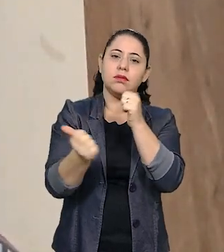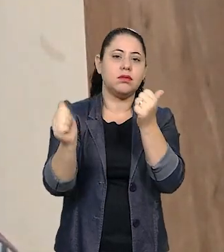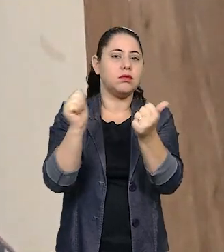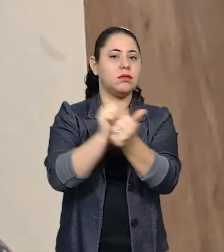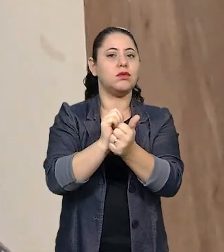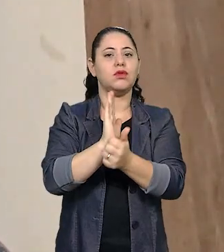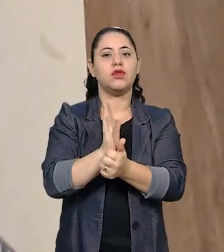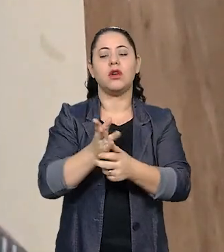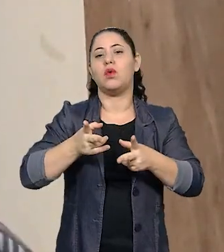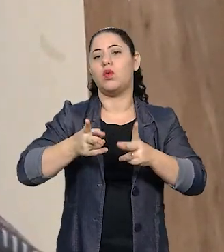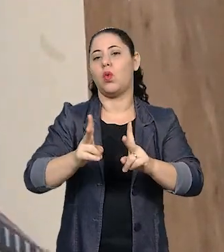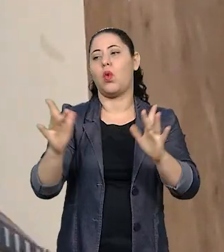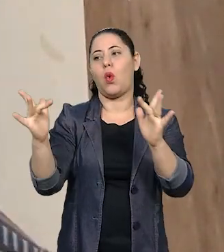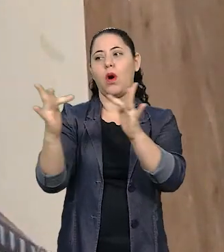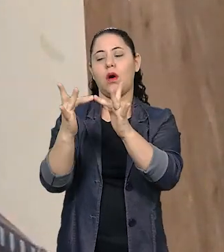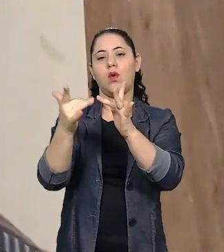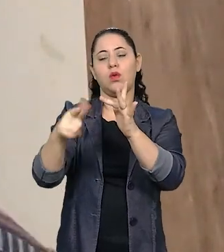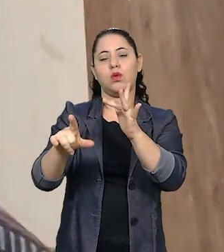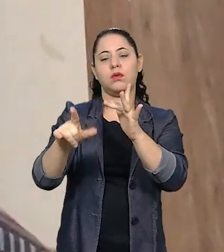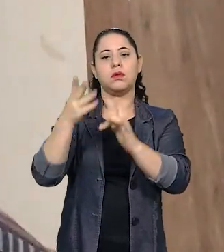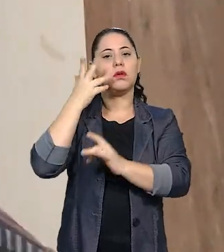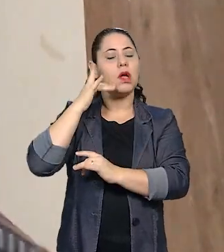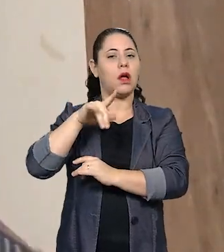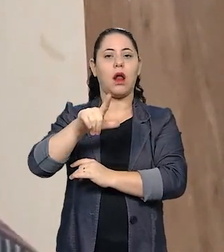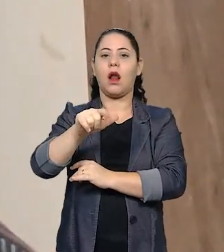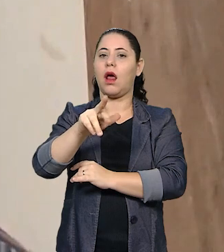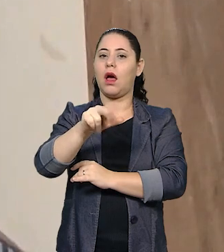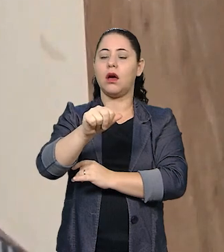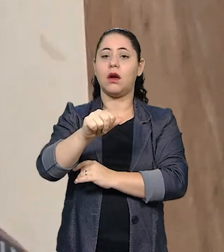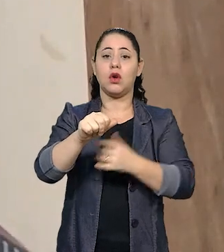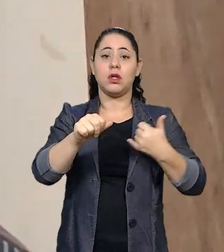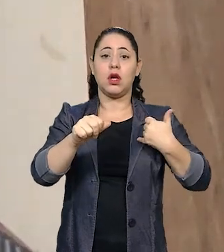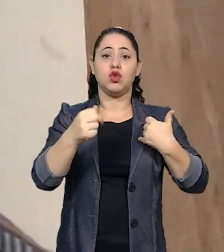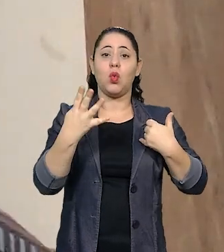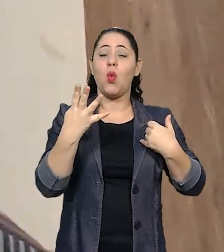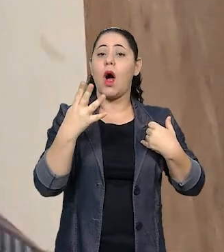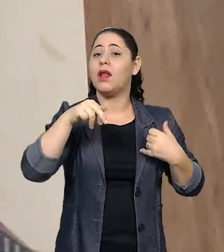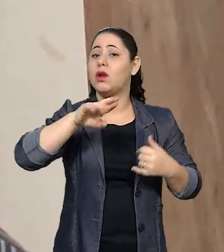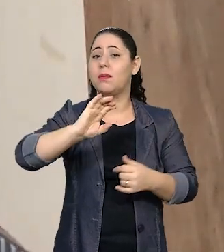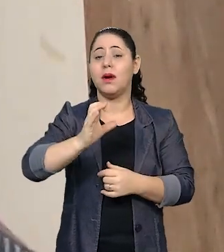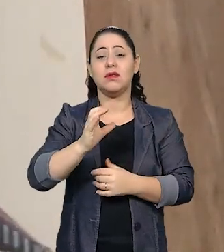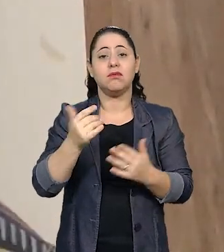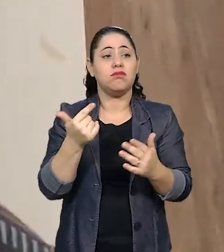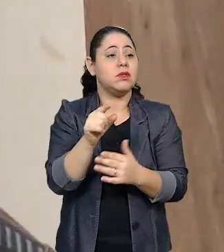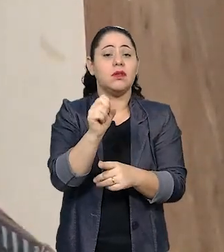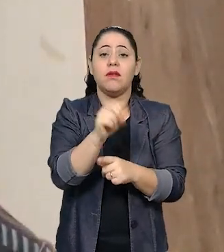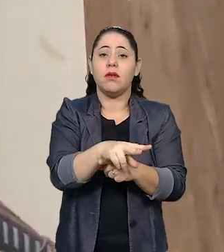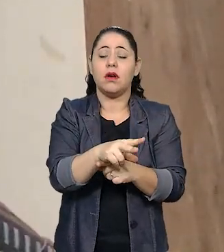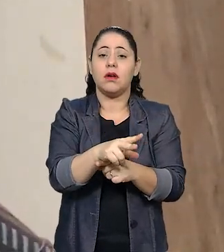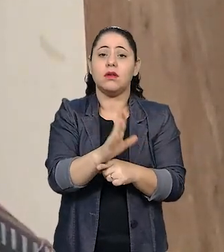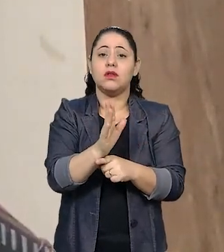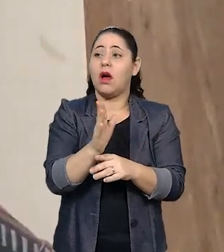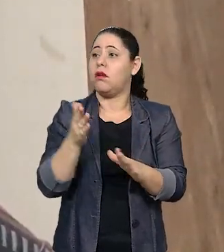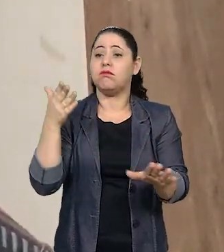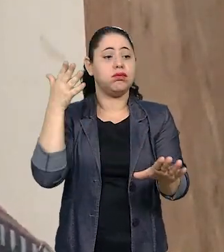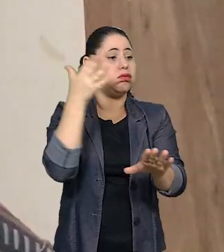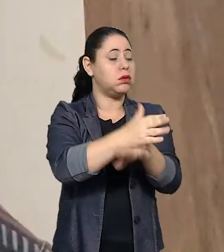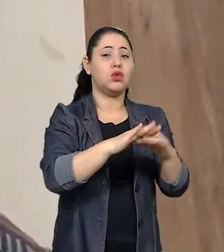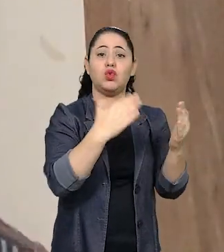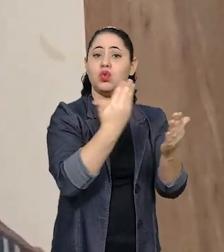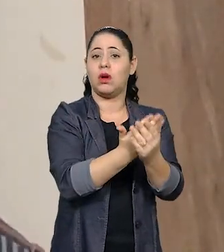outro ano ele já vai pro colégio, mas ele já sabe o que é uma escola, ele já sabe adaptar, ele já sabe ter contato com